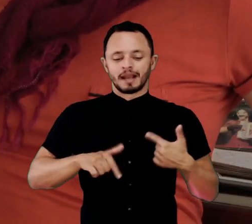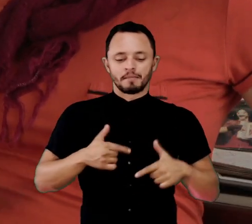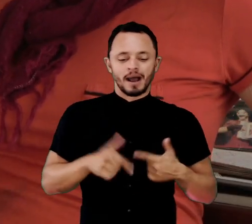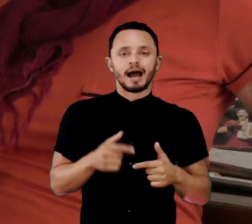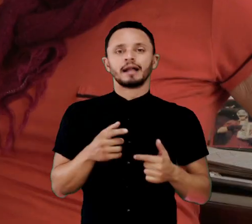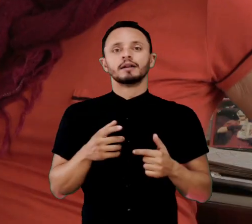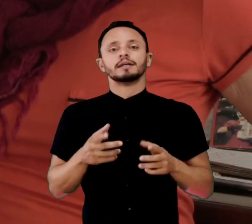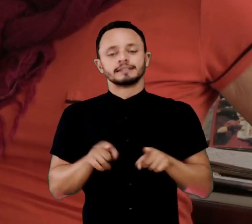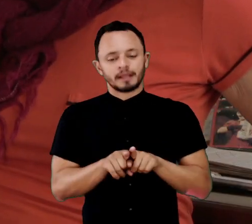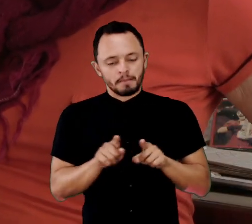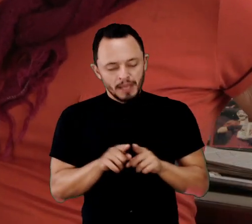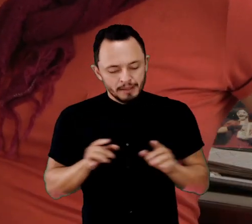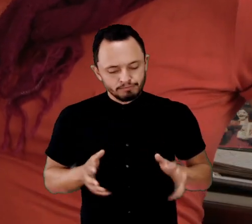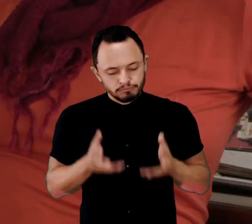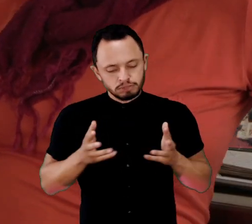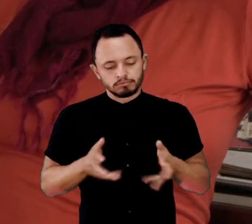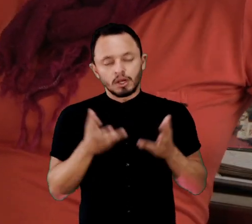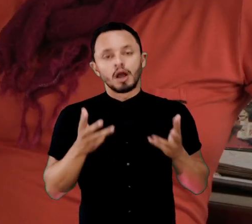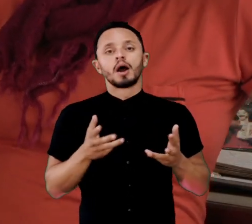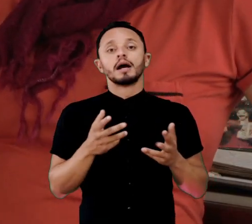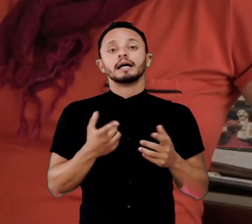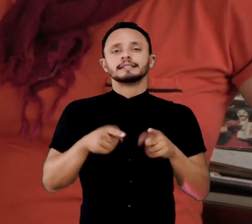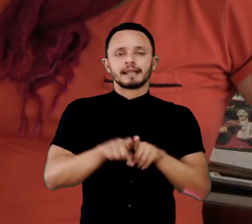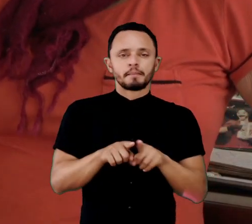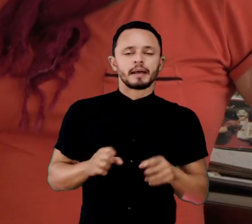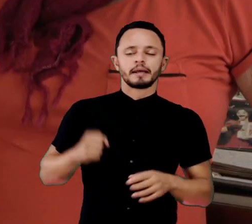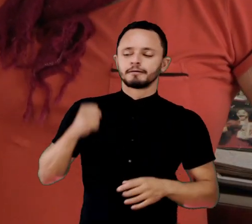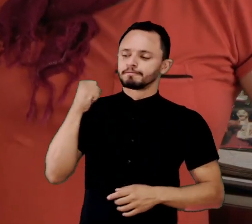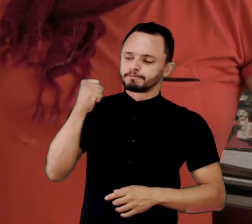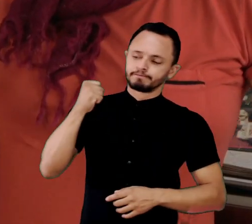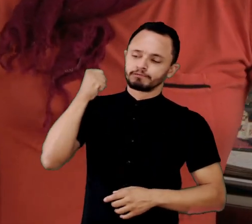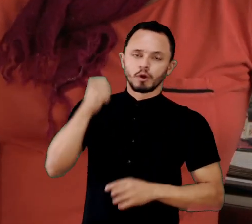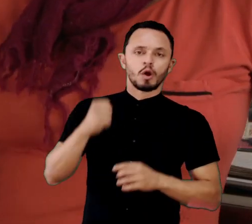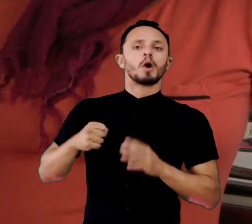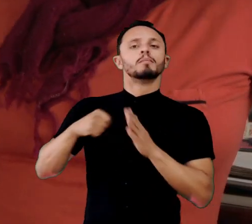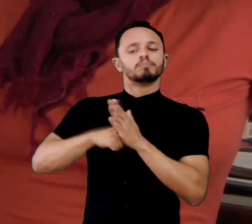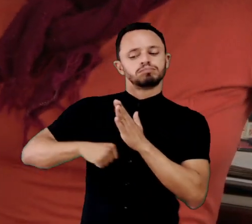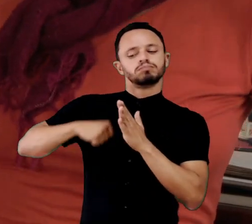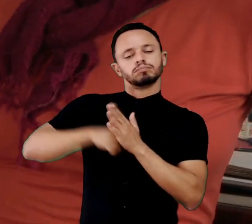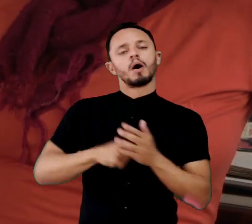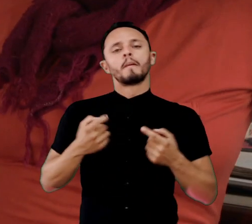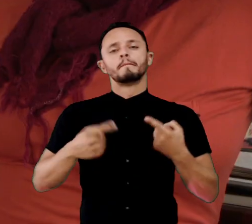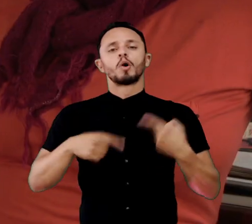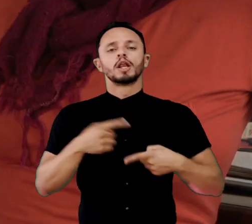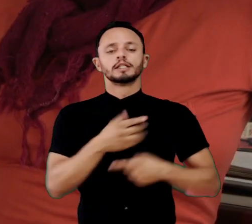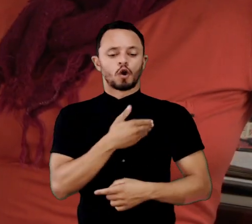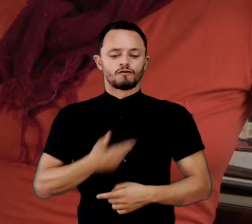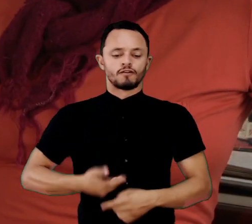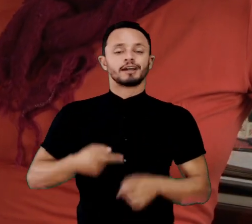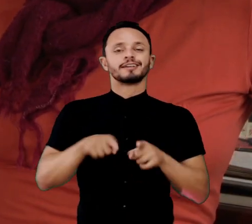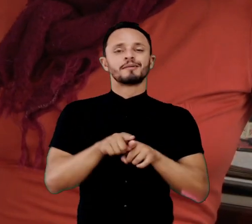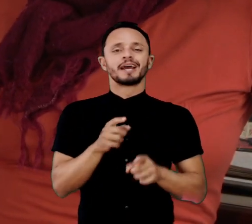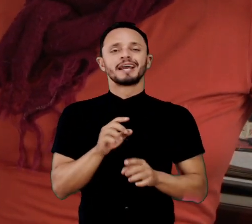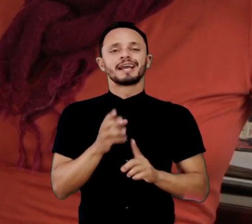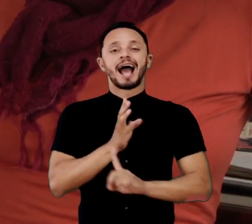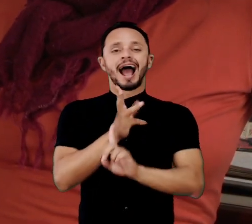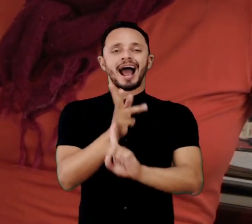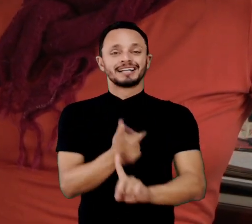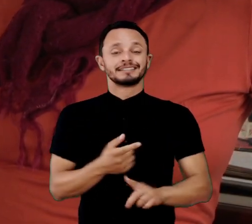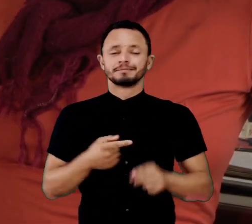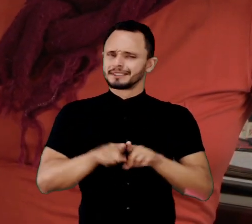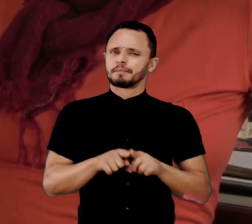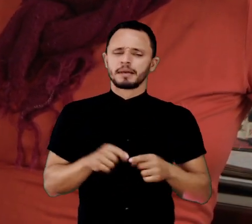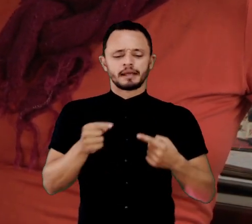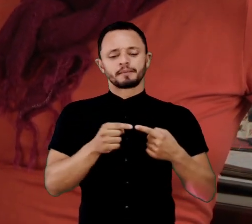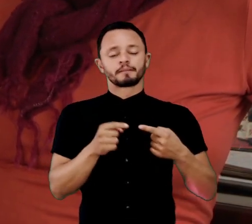tanto da militância como por política pública para o teatro, para as artes, mas também vários outros projetos,